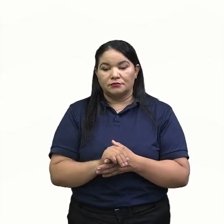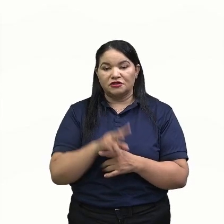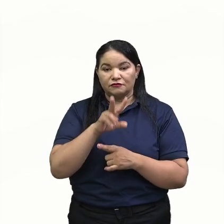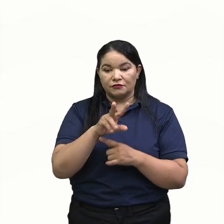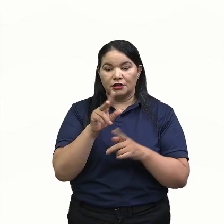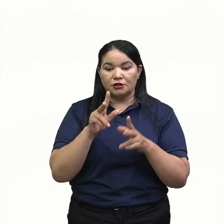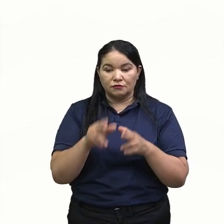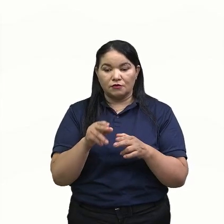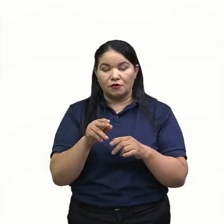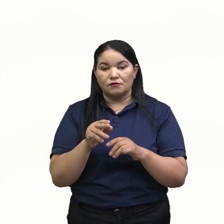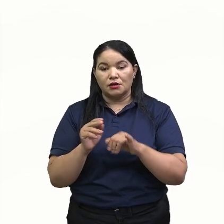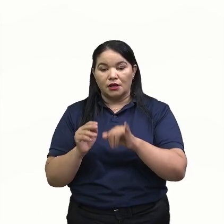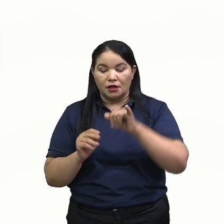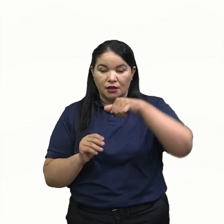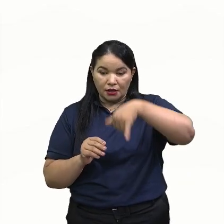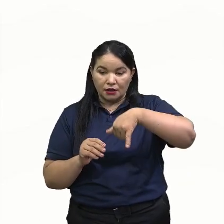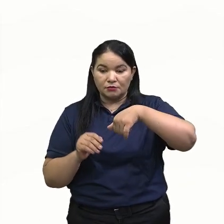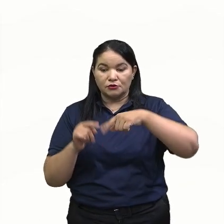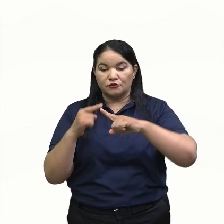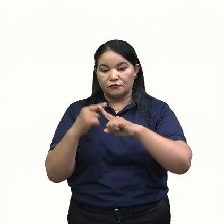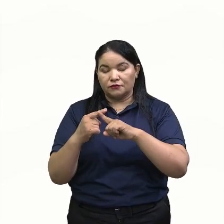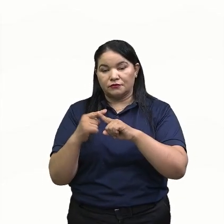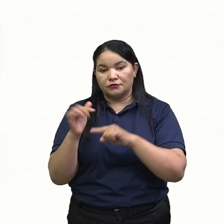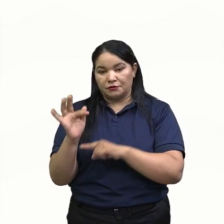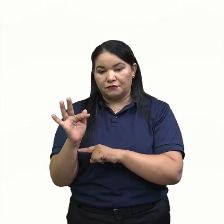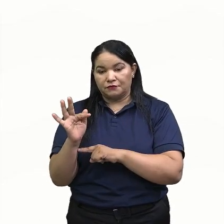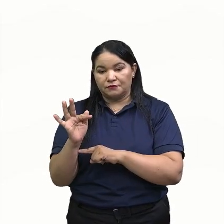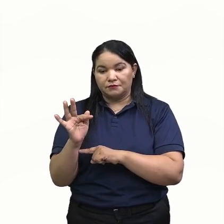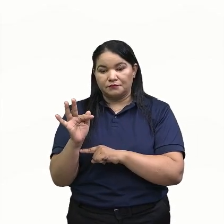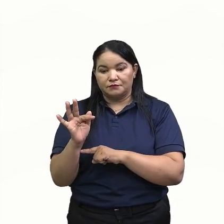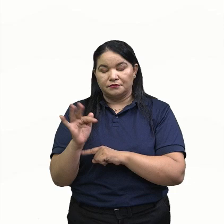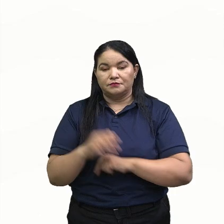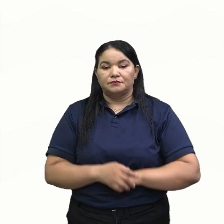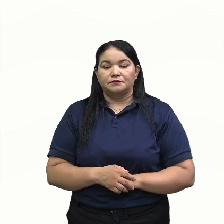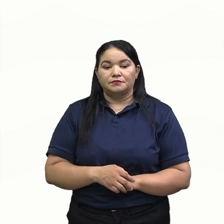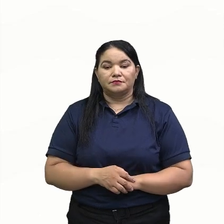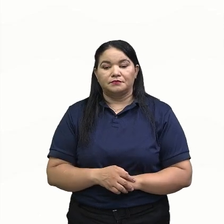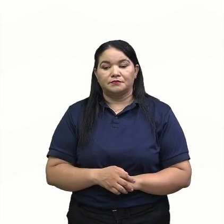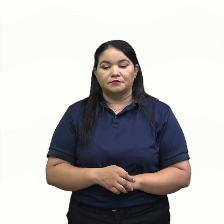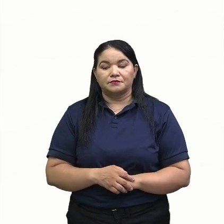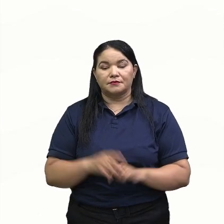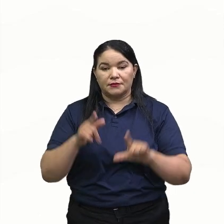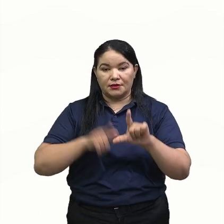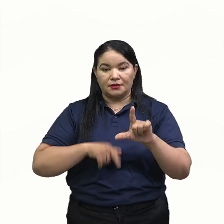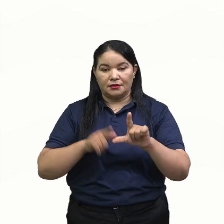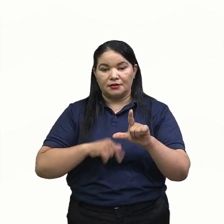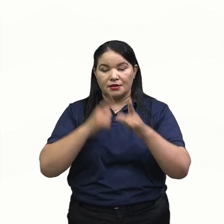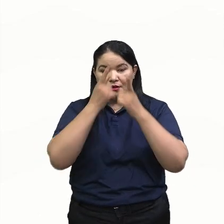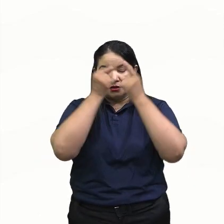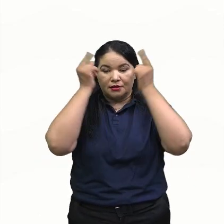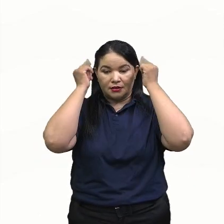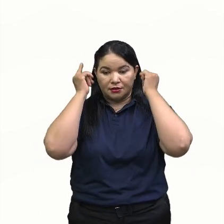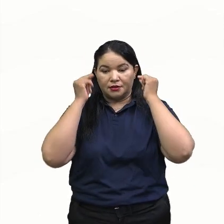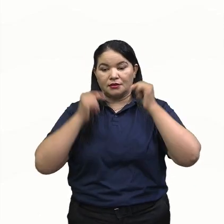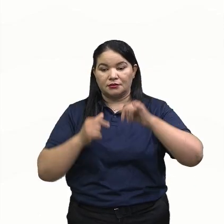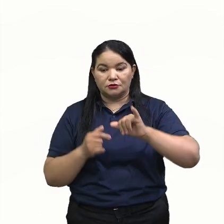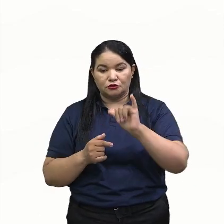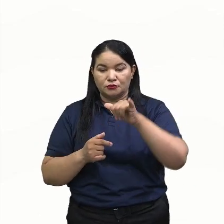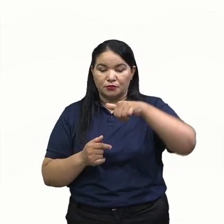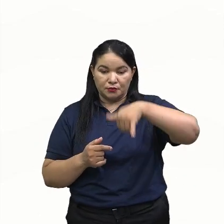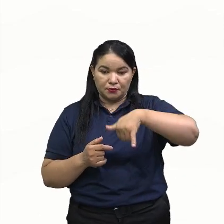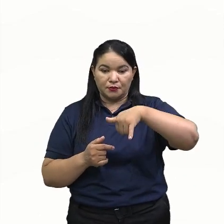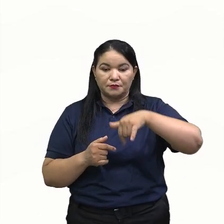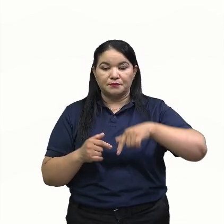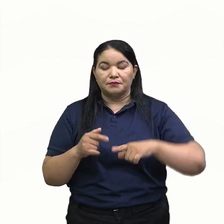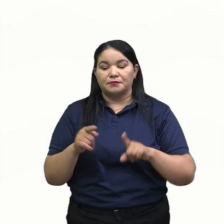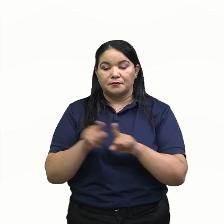de onda vezes a frequência. Ou seja, lambda f. Essa letra grega aí é o lambda, ela representa o comprimento de